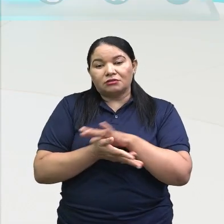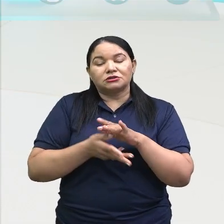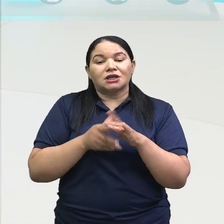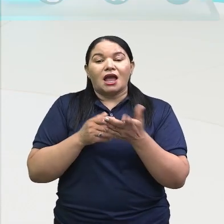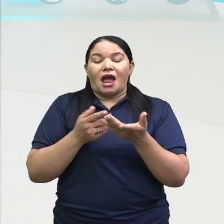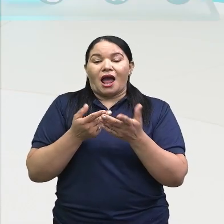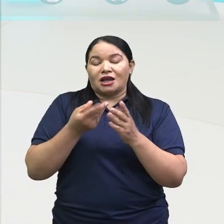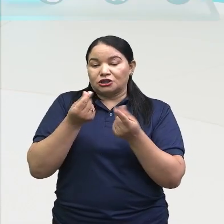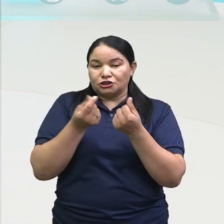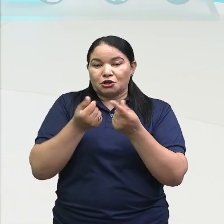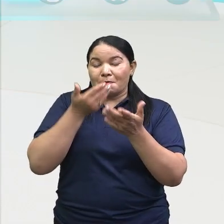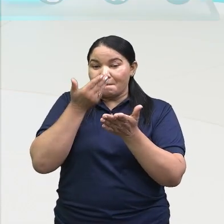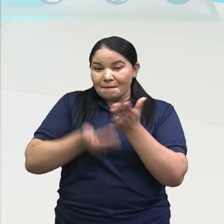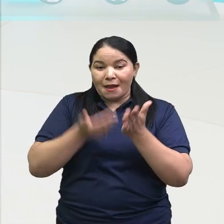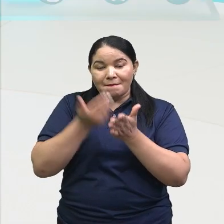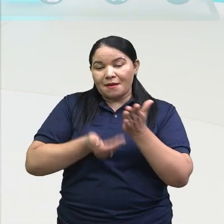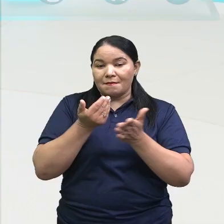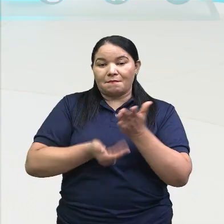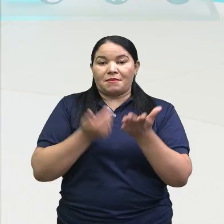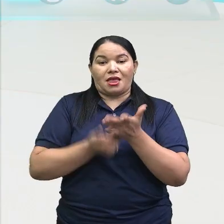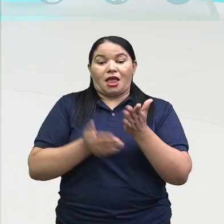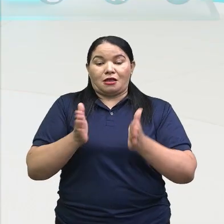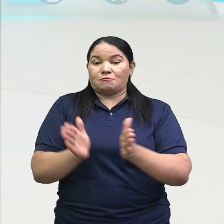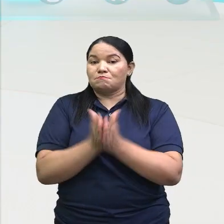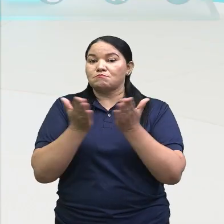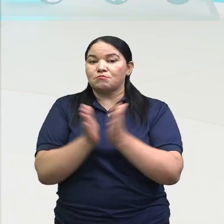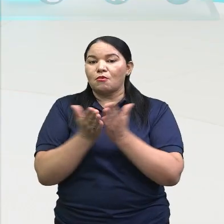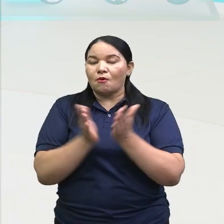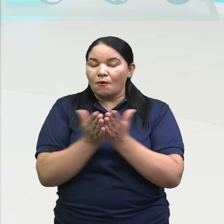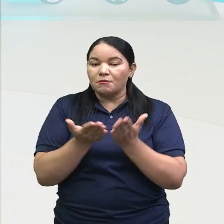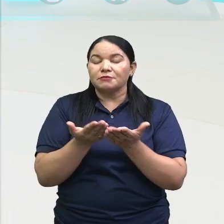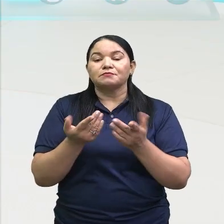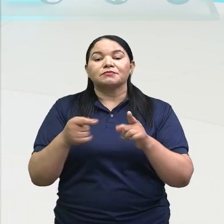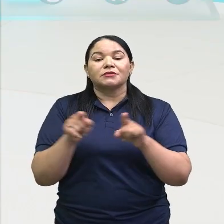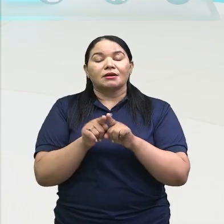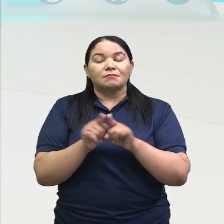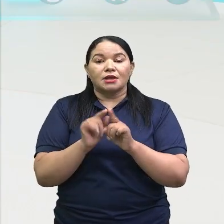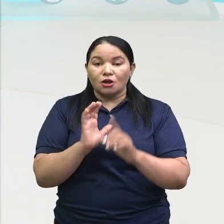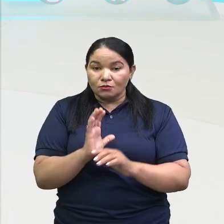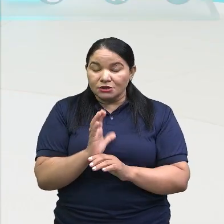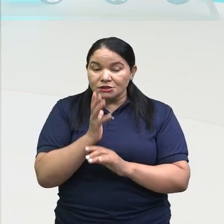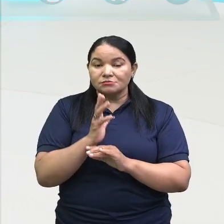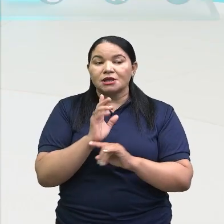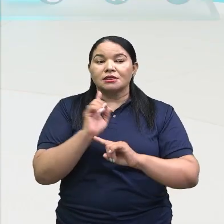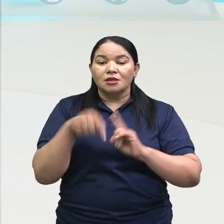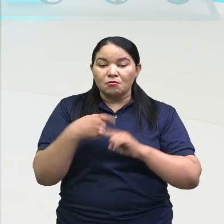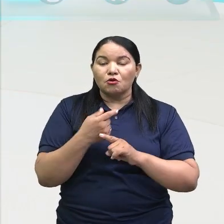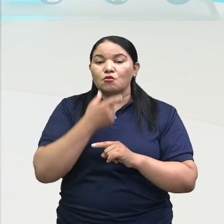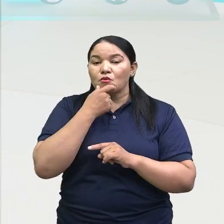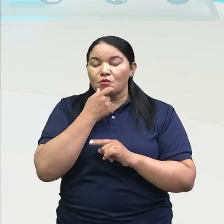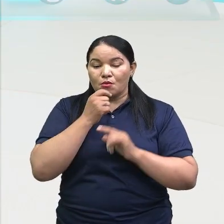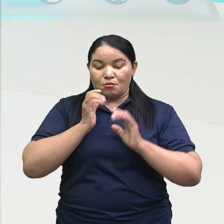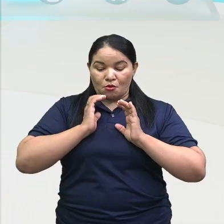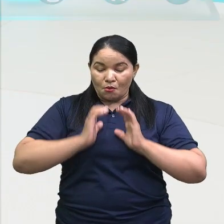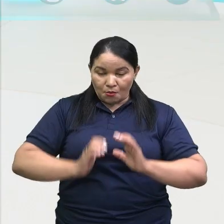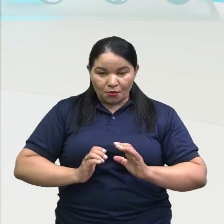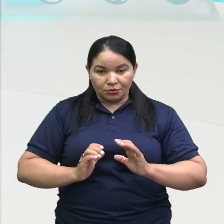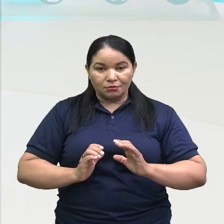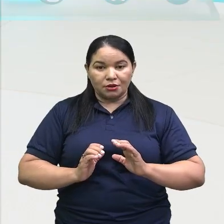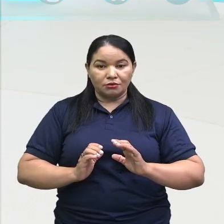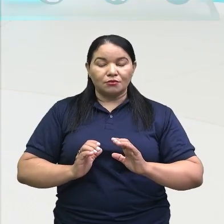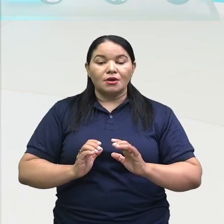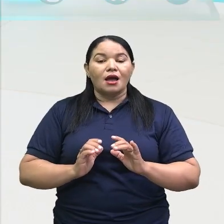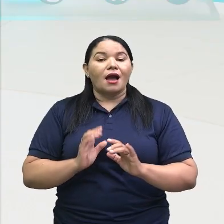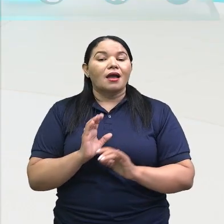ele começa a realmente ficar pobre, e diante disso e de outras situações que ele tinha como comportamento, não é? O